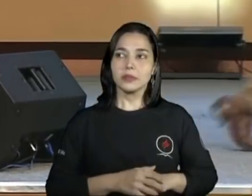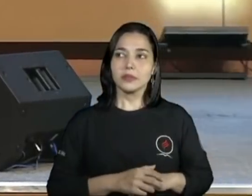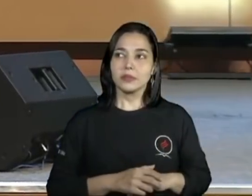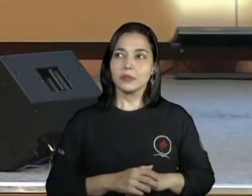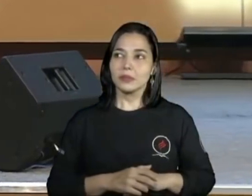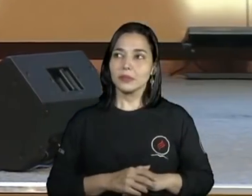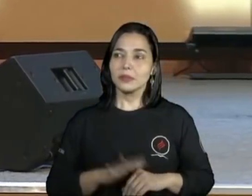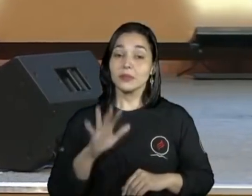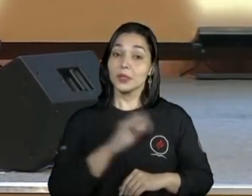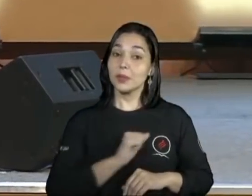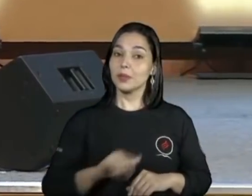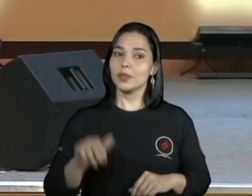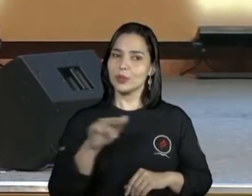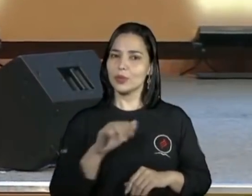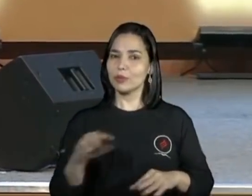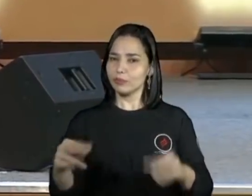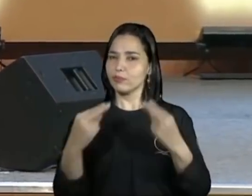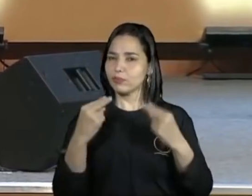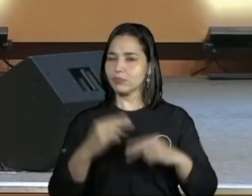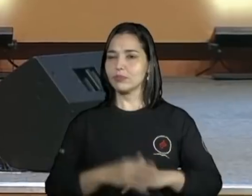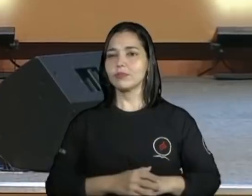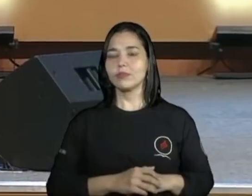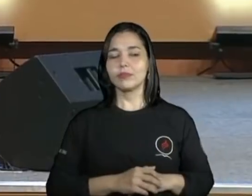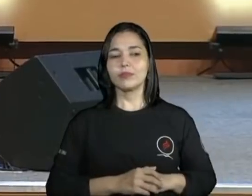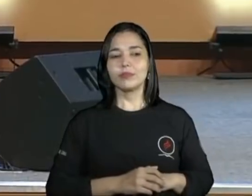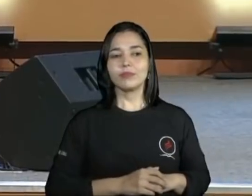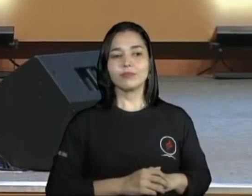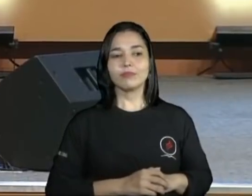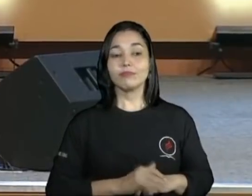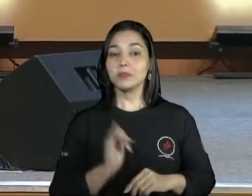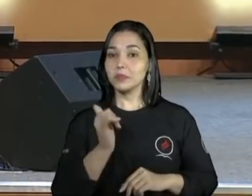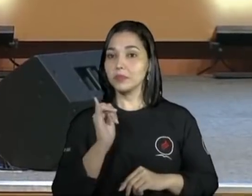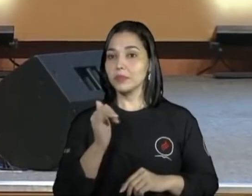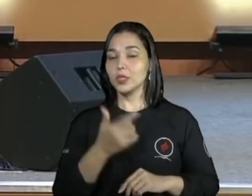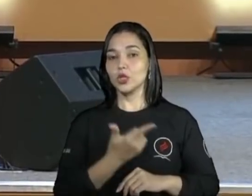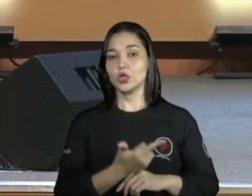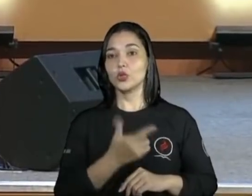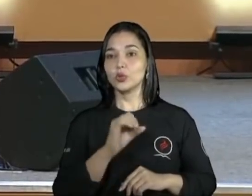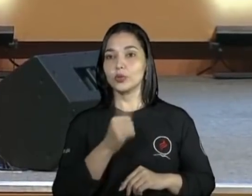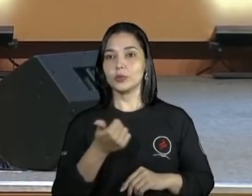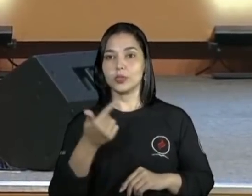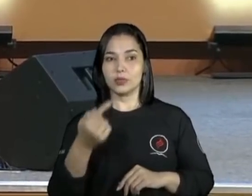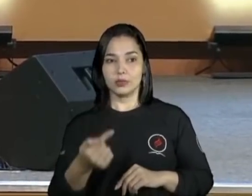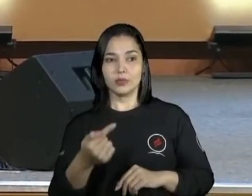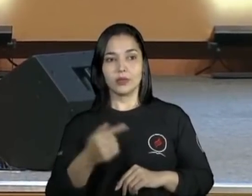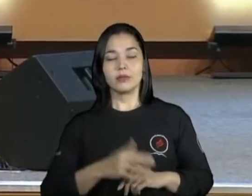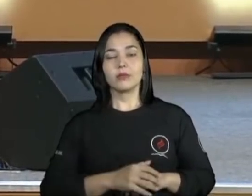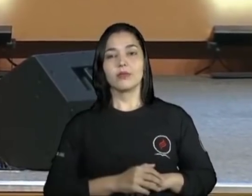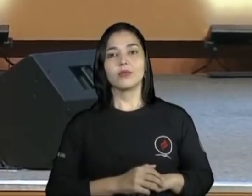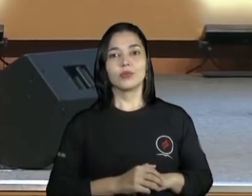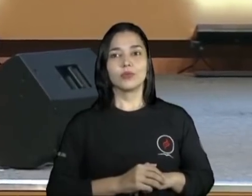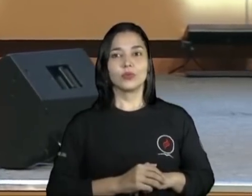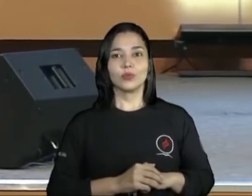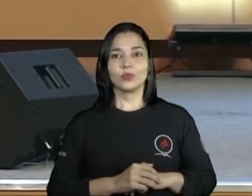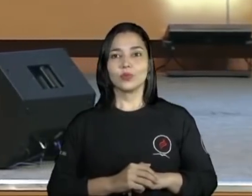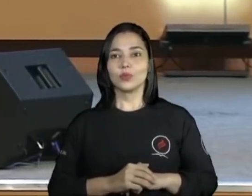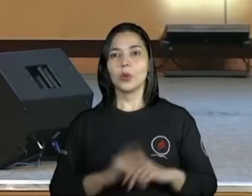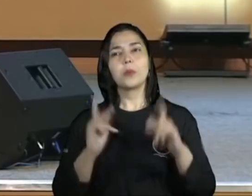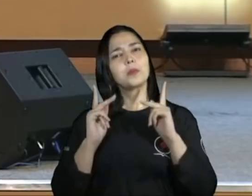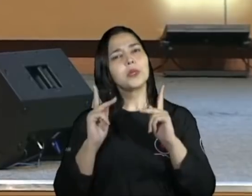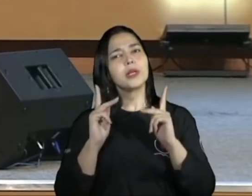Olá meus amados irmãos presta atenção aqui o que eu vou falar com vocês em 2017 eu